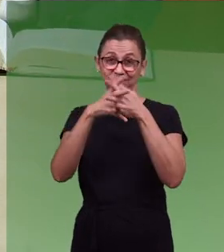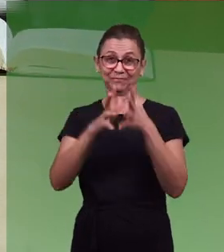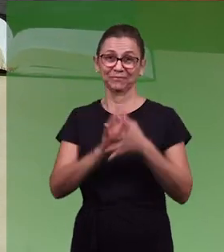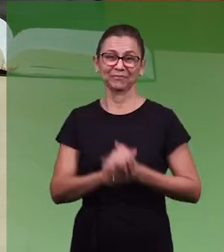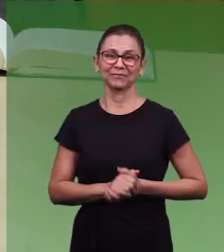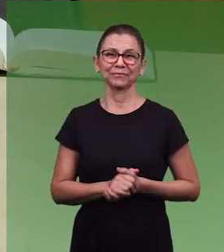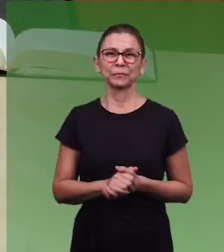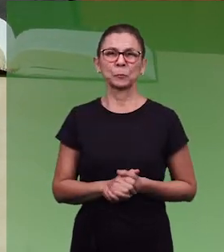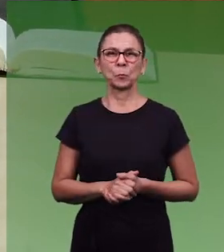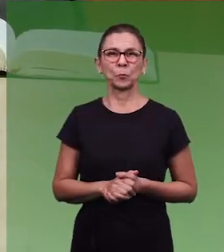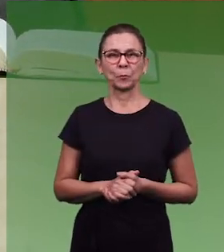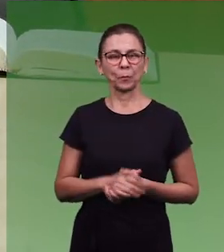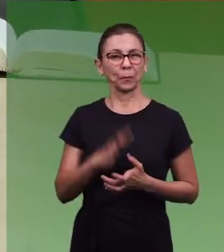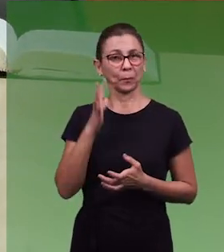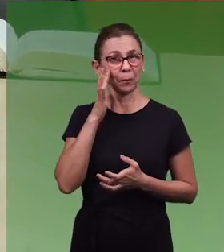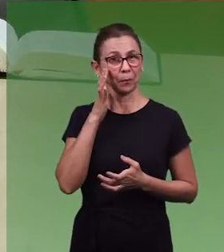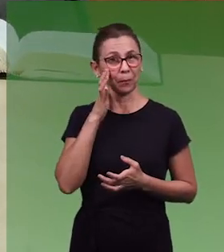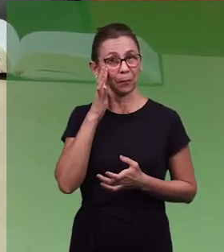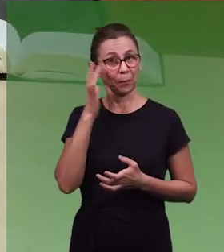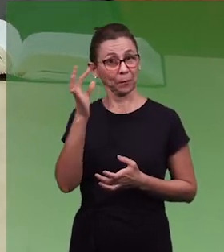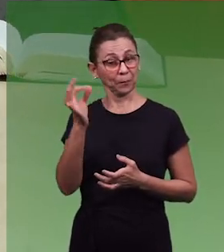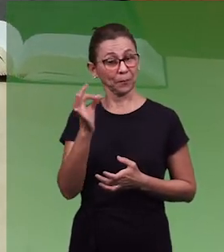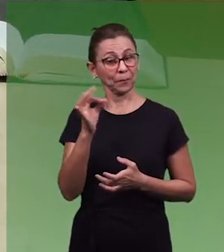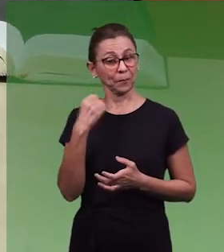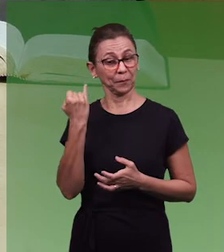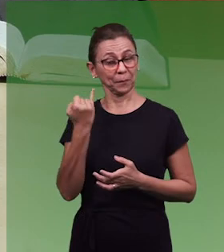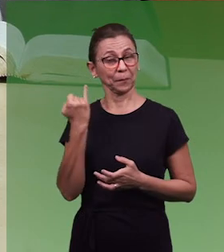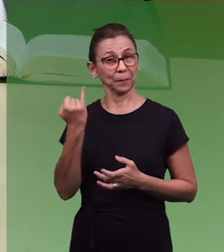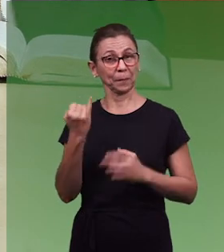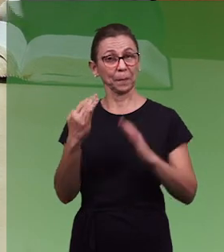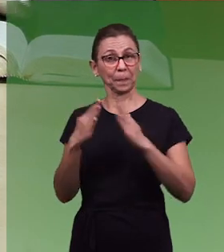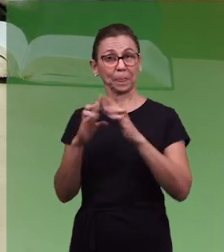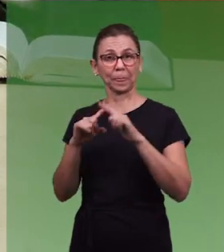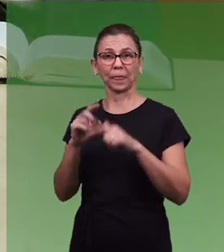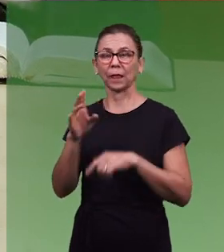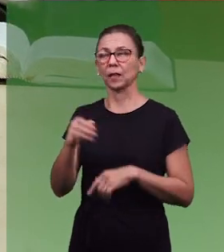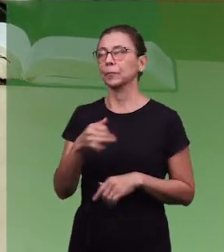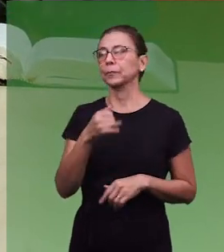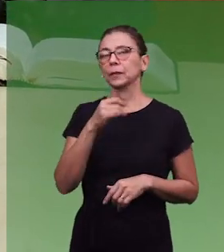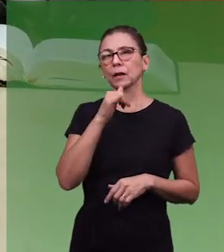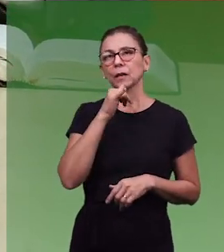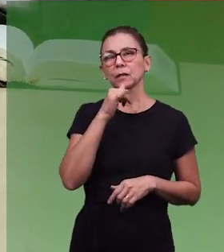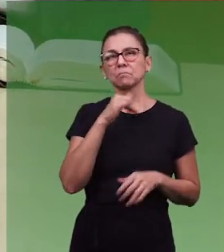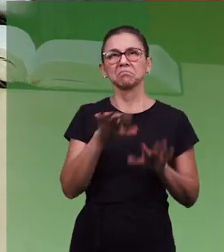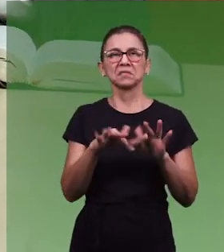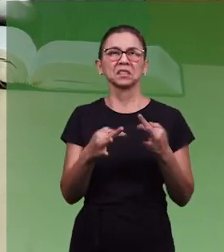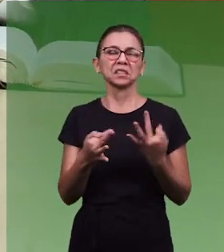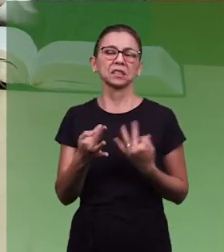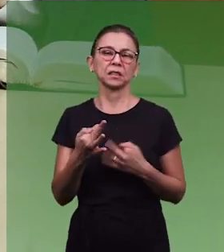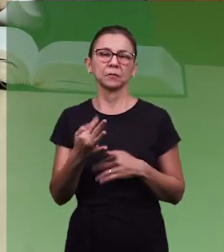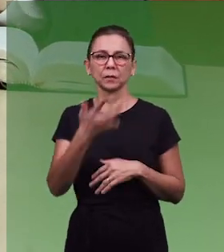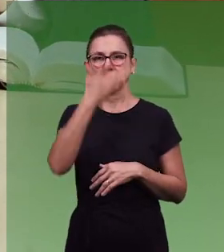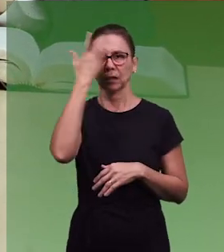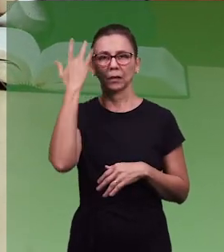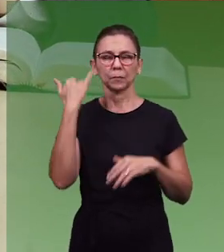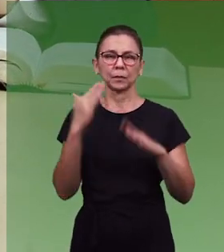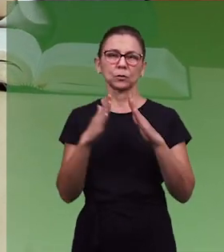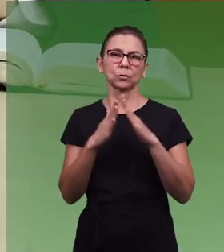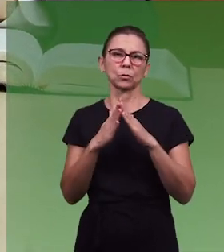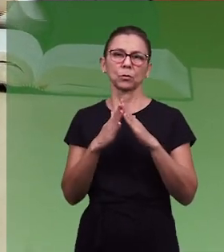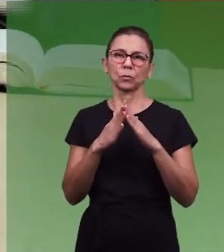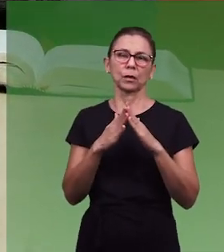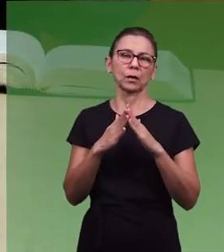está... Olha a atenção da igreja, não é meramente você entrou no templo, assentou no seu lugar. Claro, você pode fazer isso